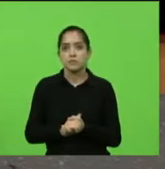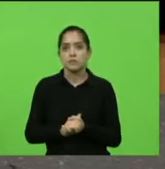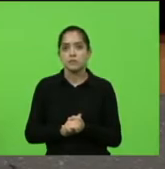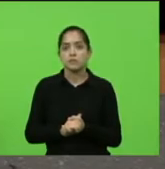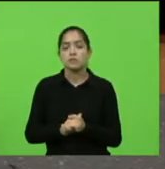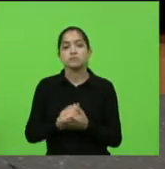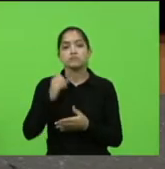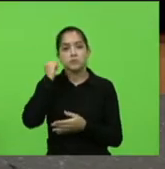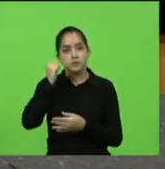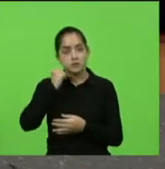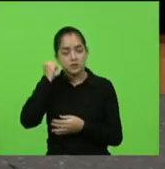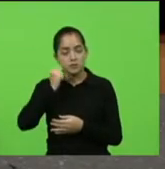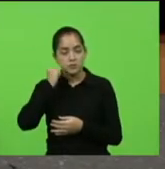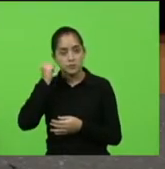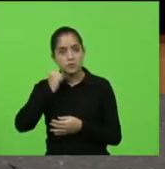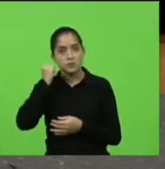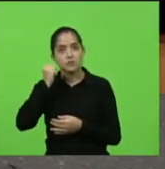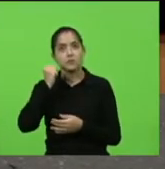senador,